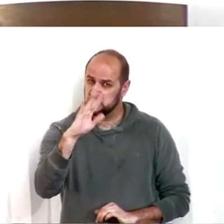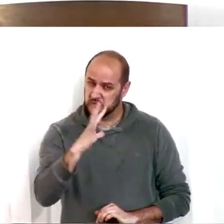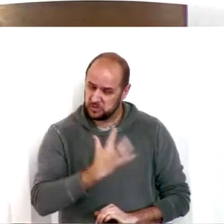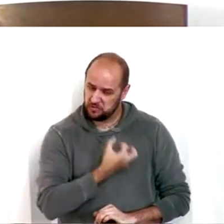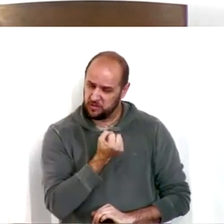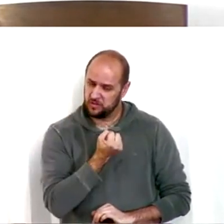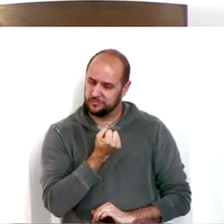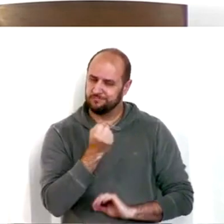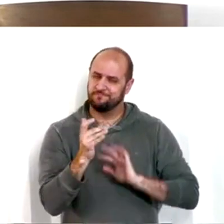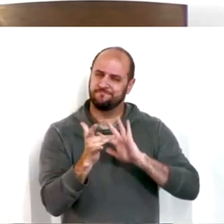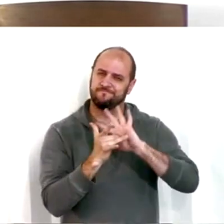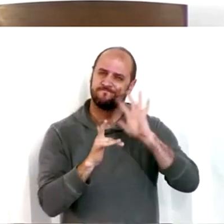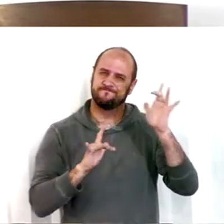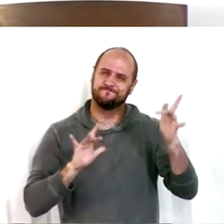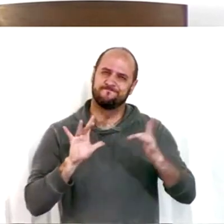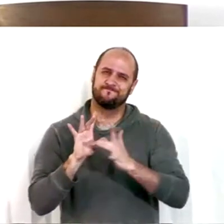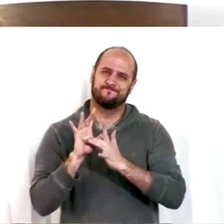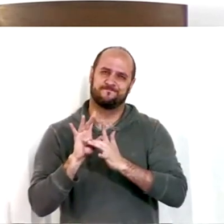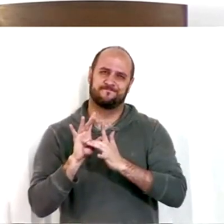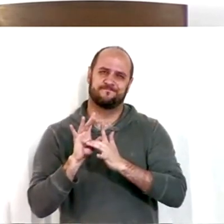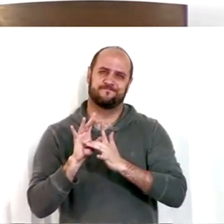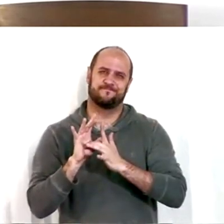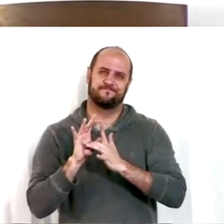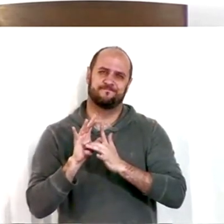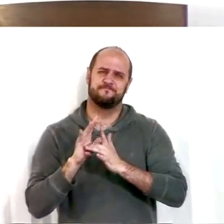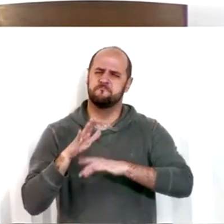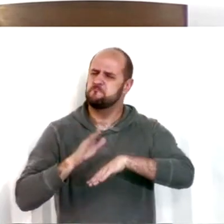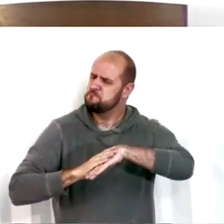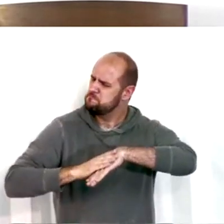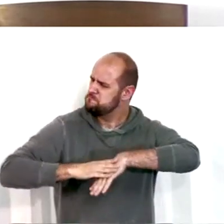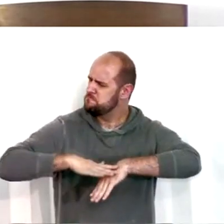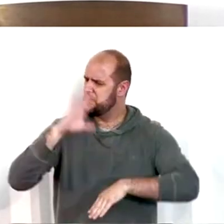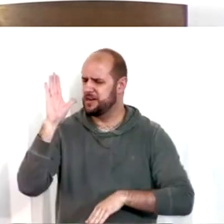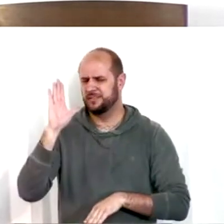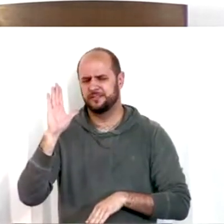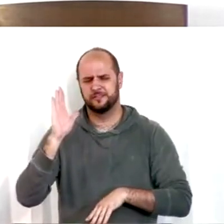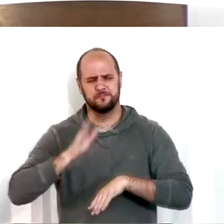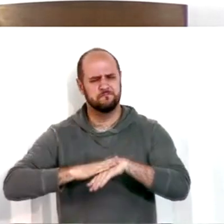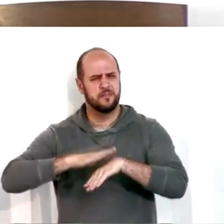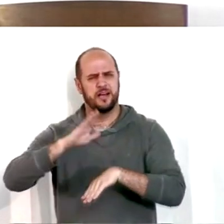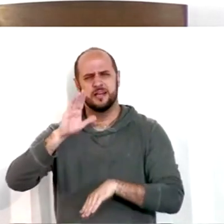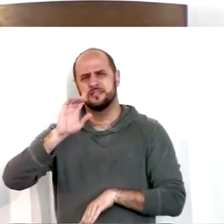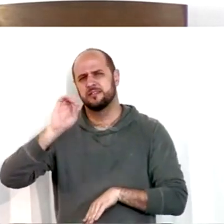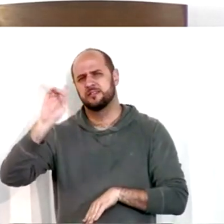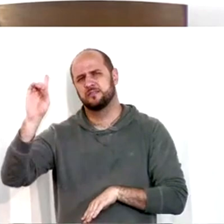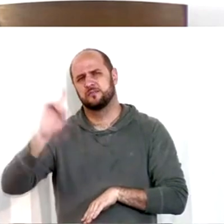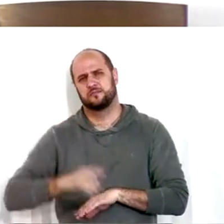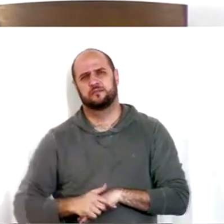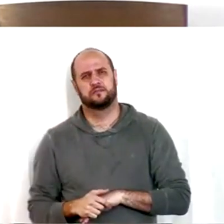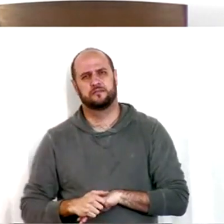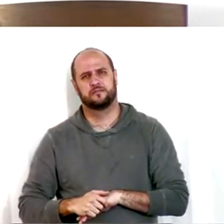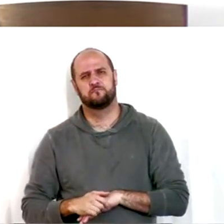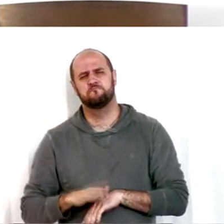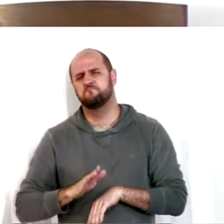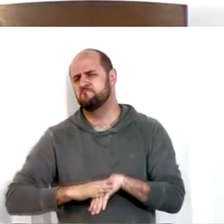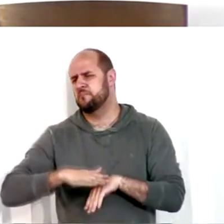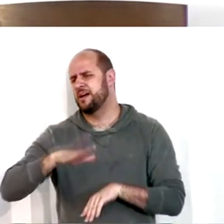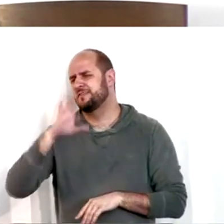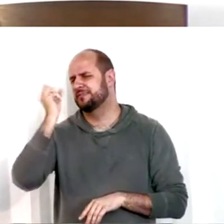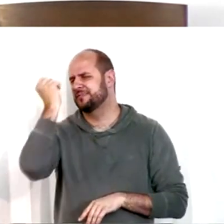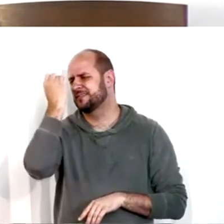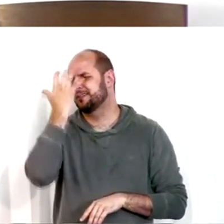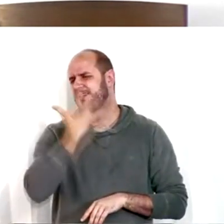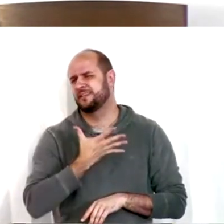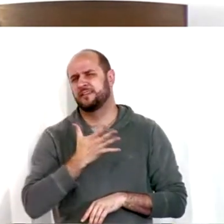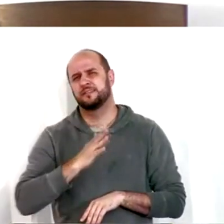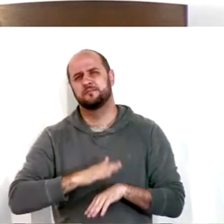é Jesus. Mais de Cristo, mais de Deus, mais graça